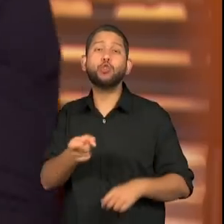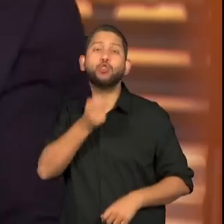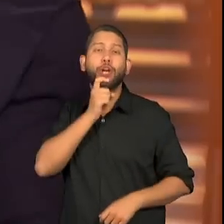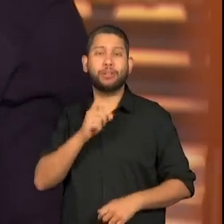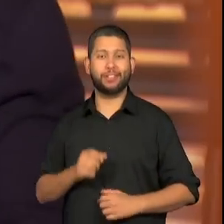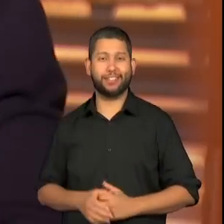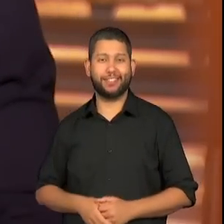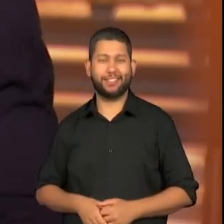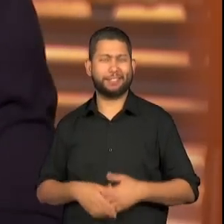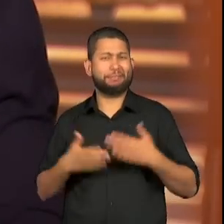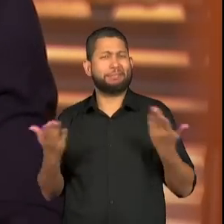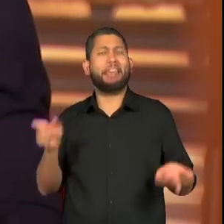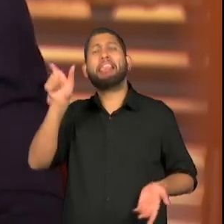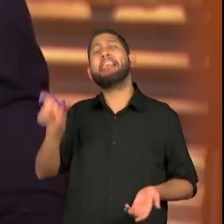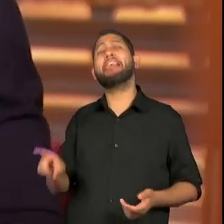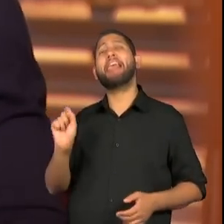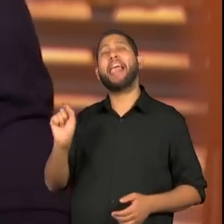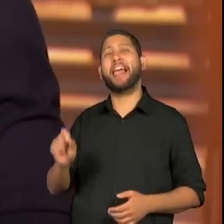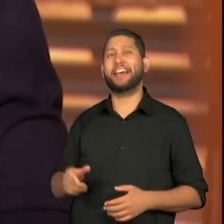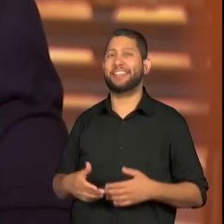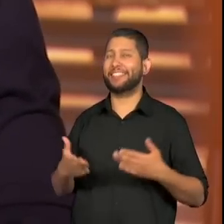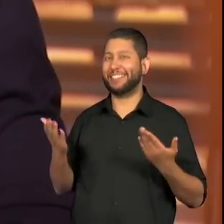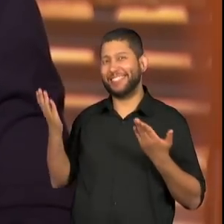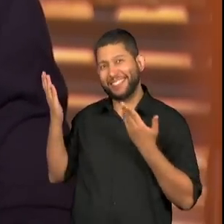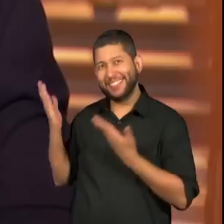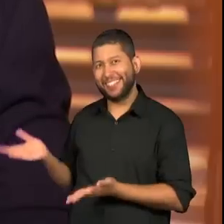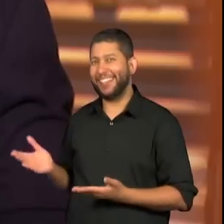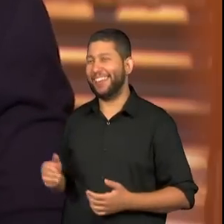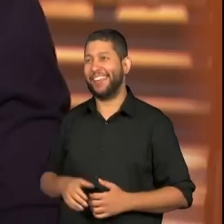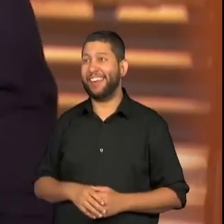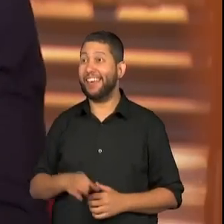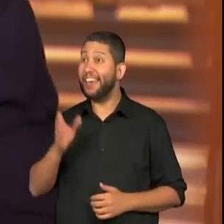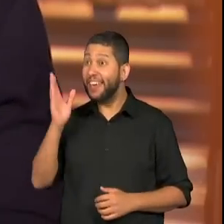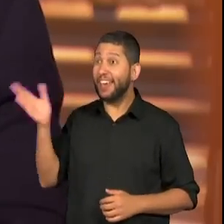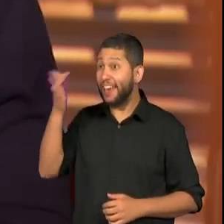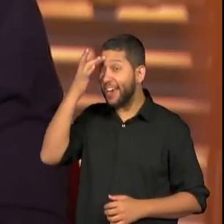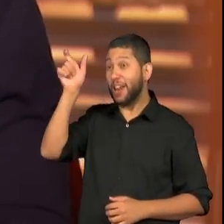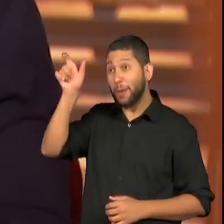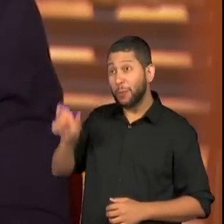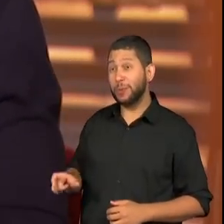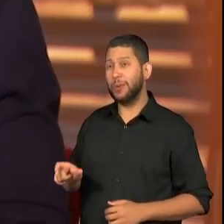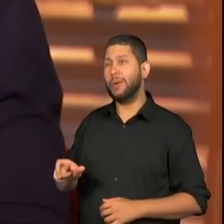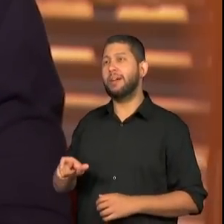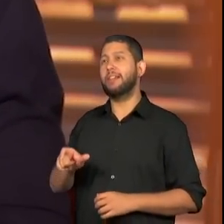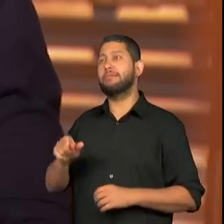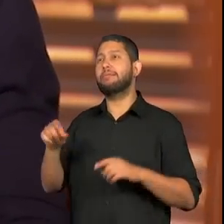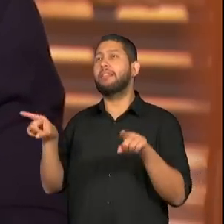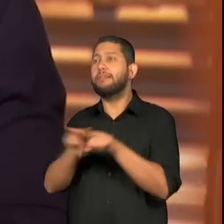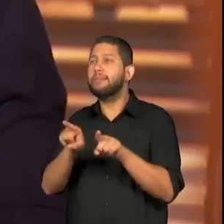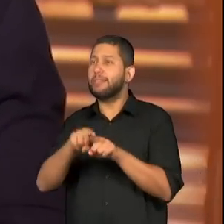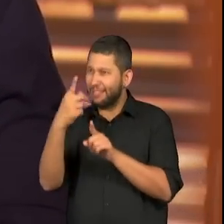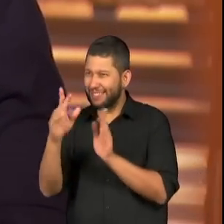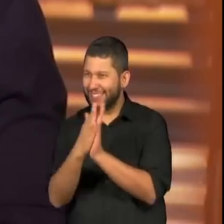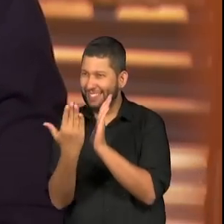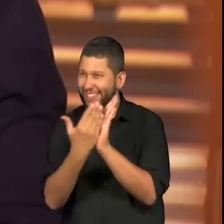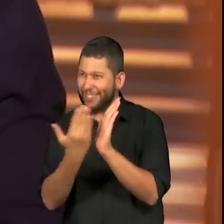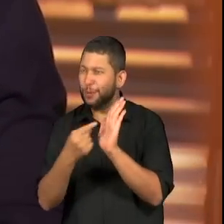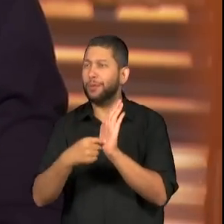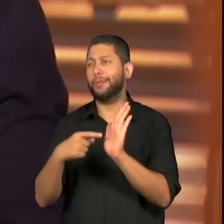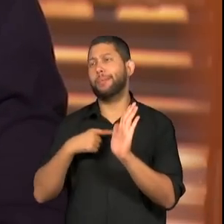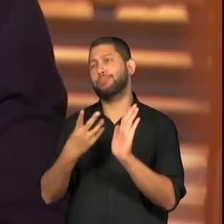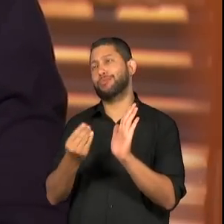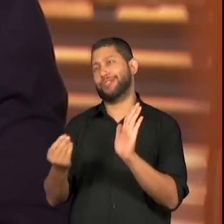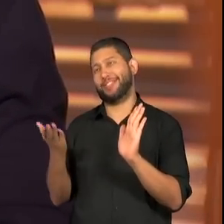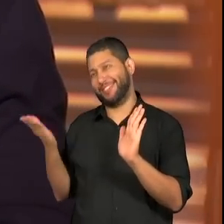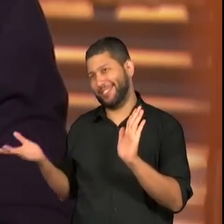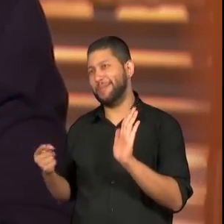aí na sua vida? Quem é esse cara? Pô, o Celso Ataíde, pô, ele é um personagem que aparece muito nesse livro. Ele é o cara